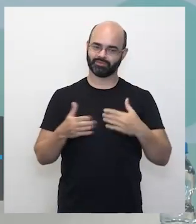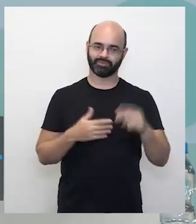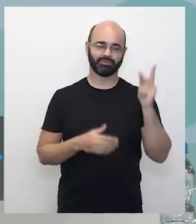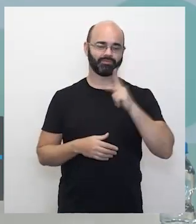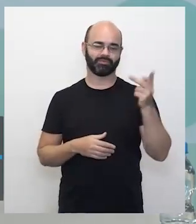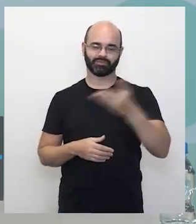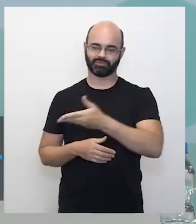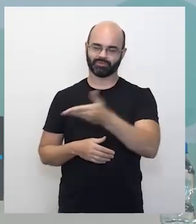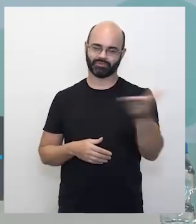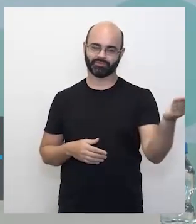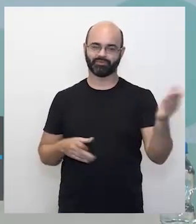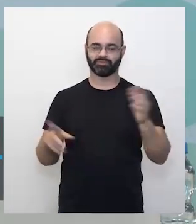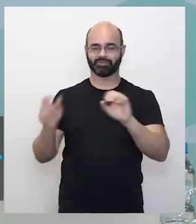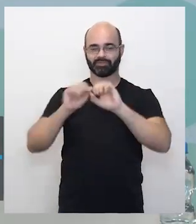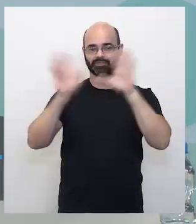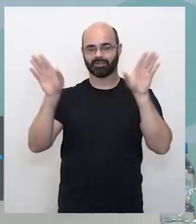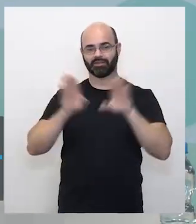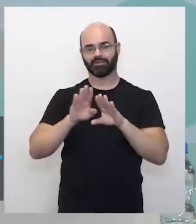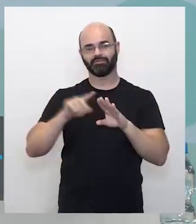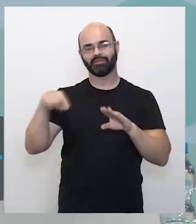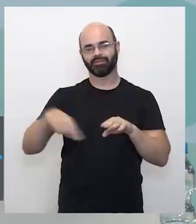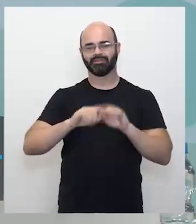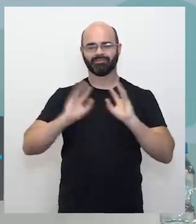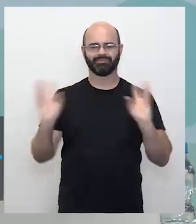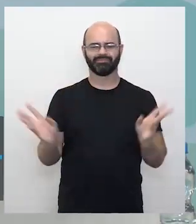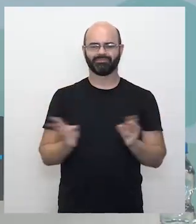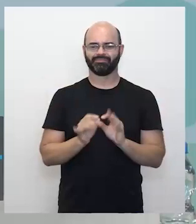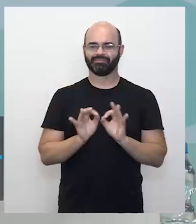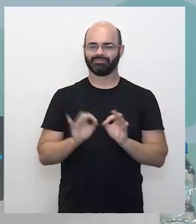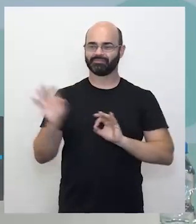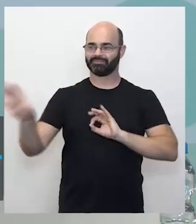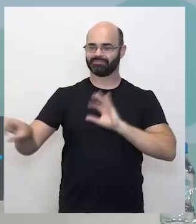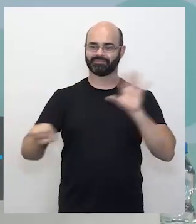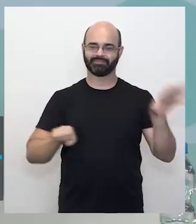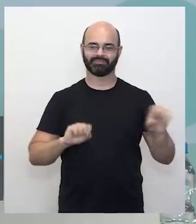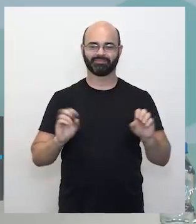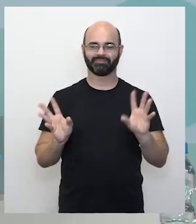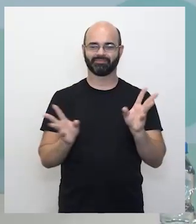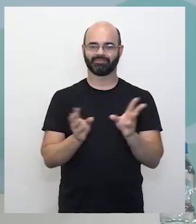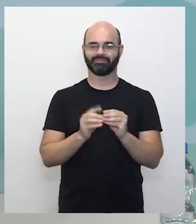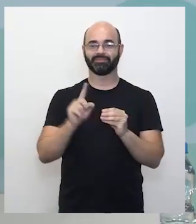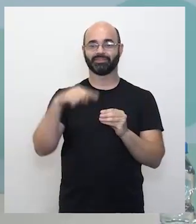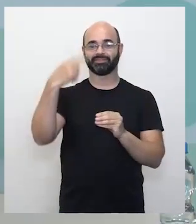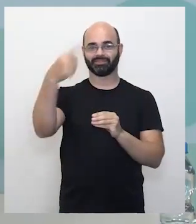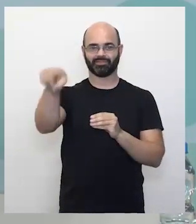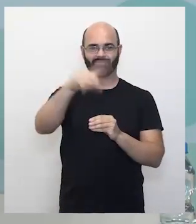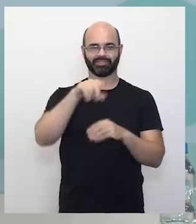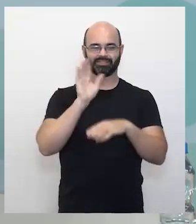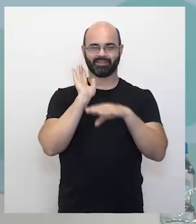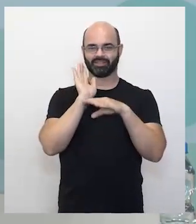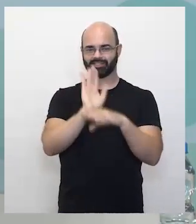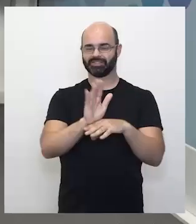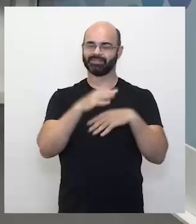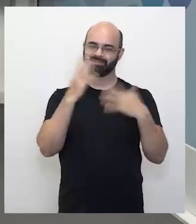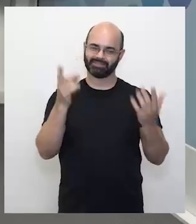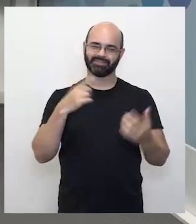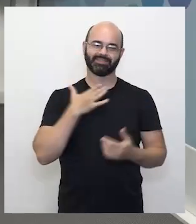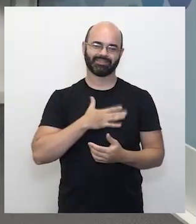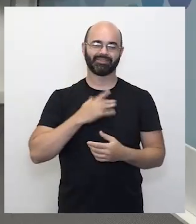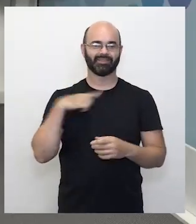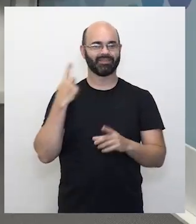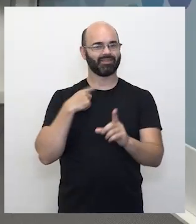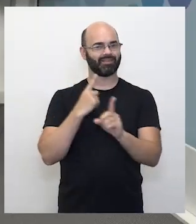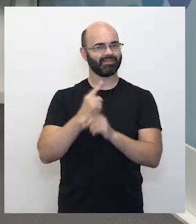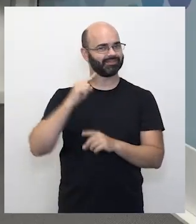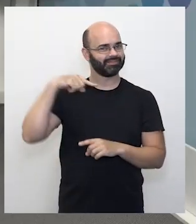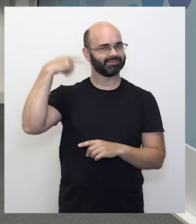para poder também esclarecer. Isso aqui é só um resumão apanhado, né? Para ajudar vocês aí do outro lado. E é um prazer estar aqui, a gente se vê na próxima